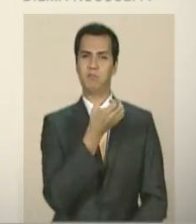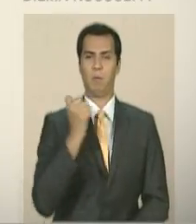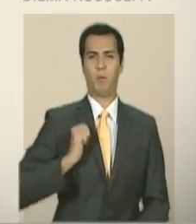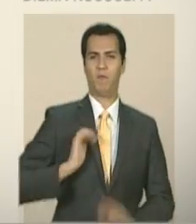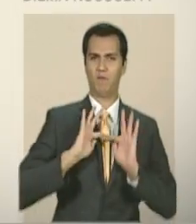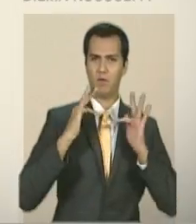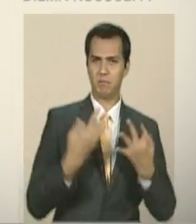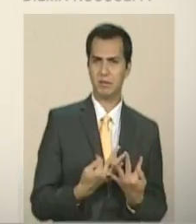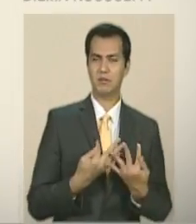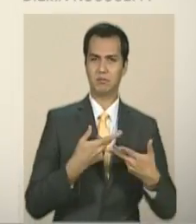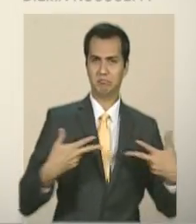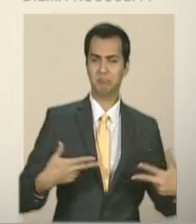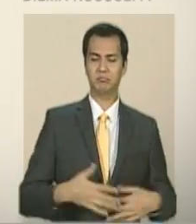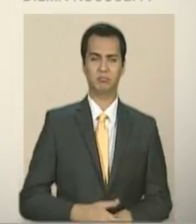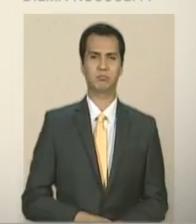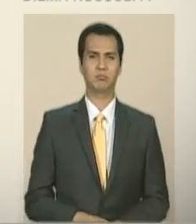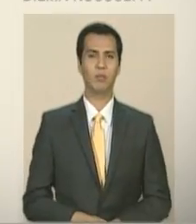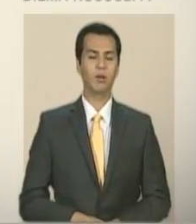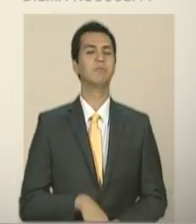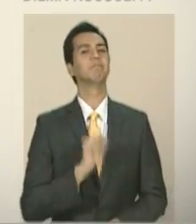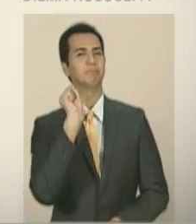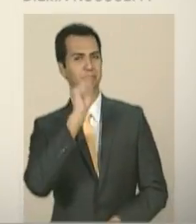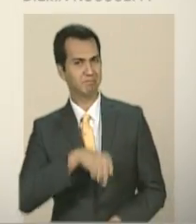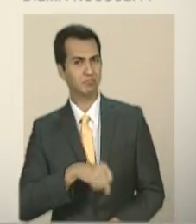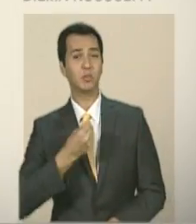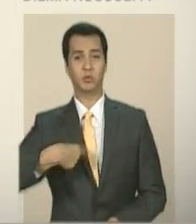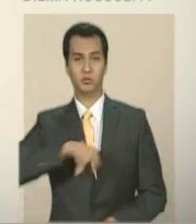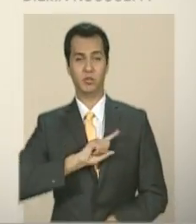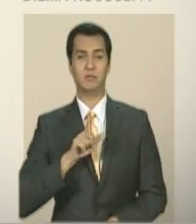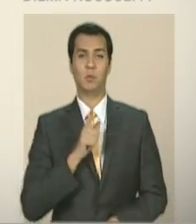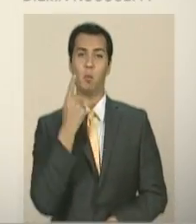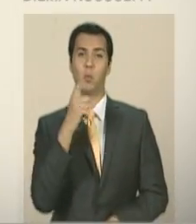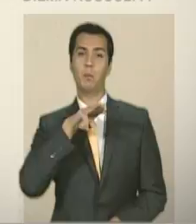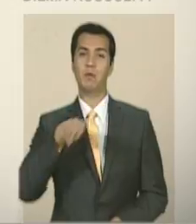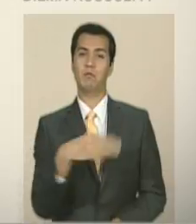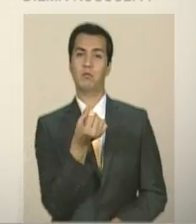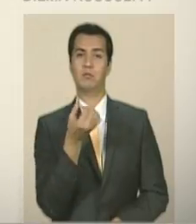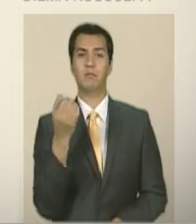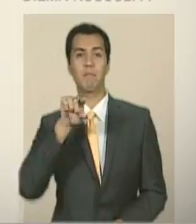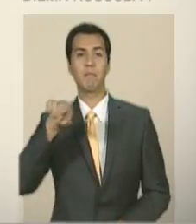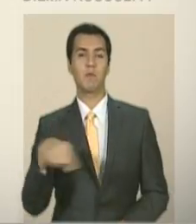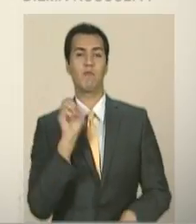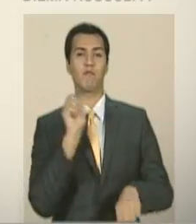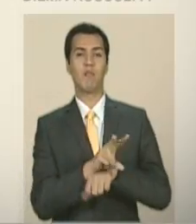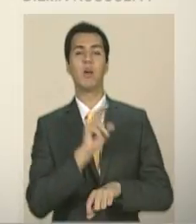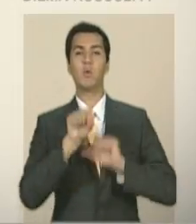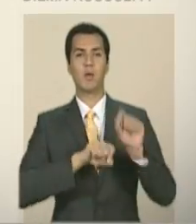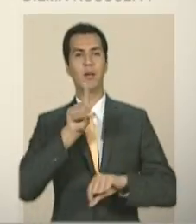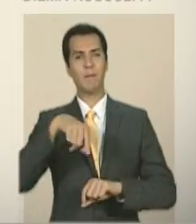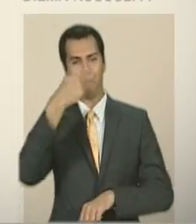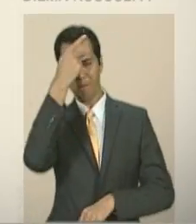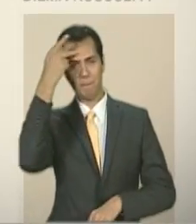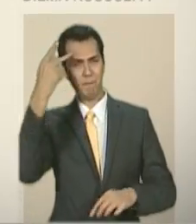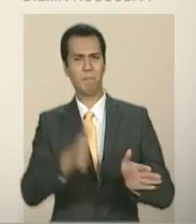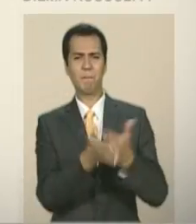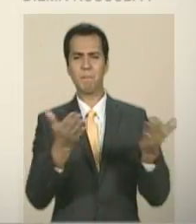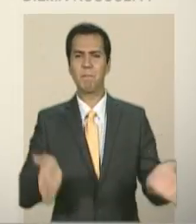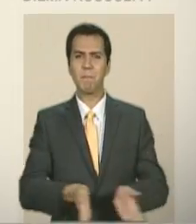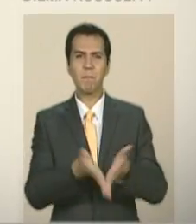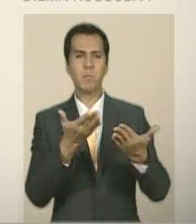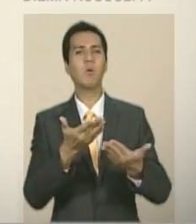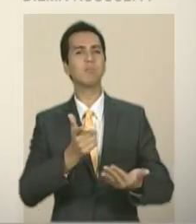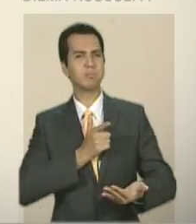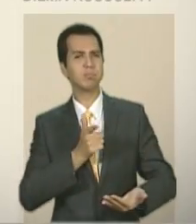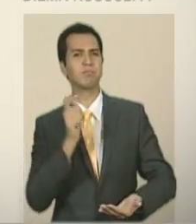um milhão e cem mil vagas para os beneficiários do Brasil sem miséria fala isso vamos atuar sempre em parceria com as